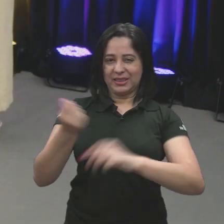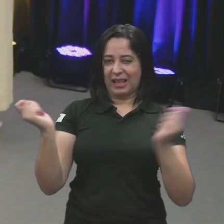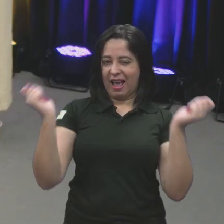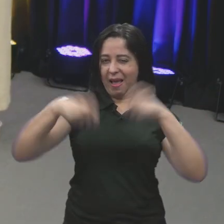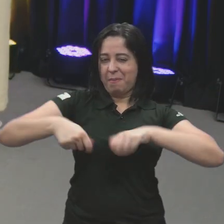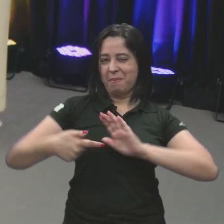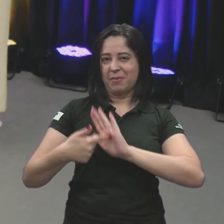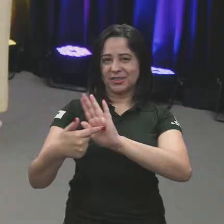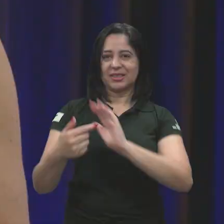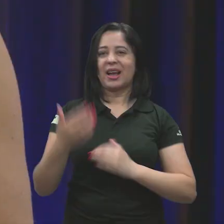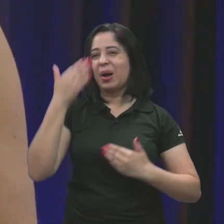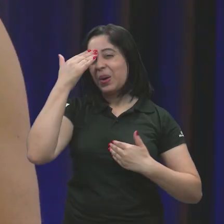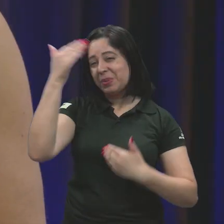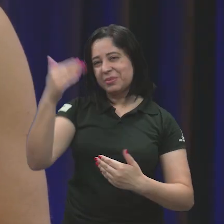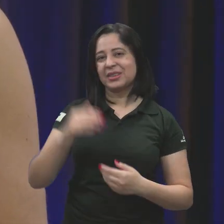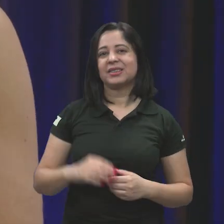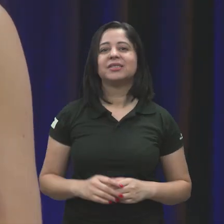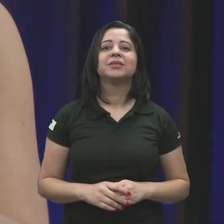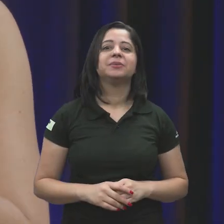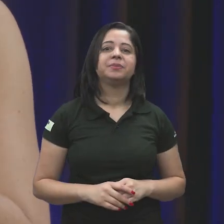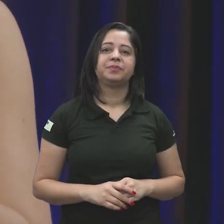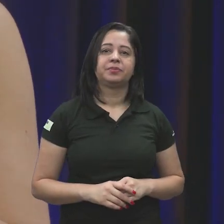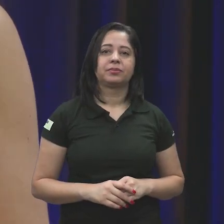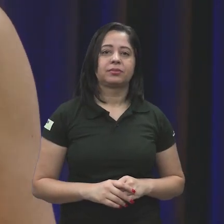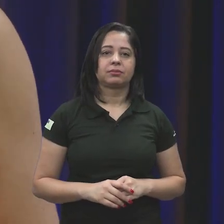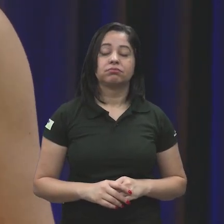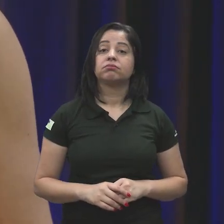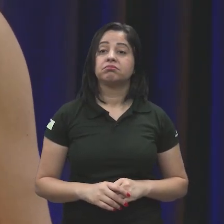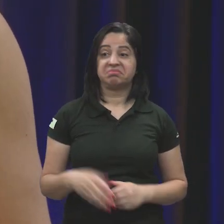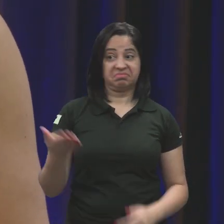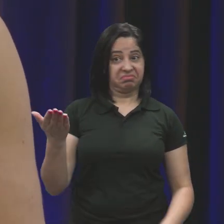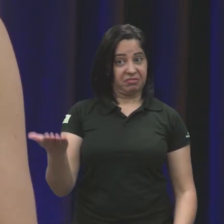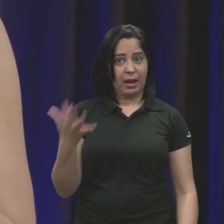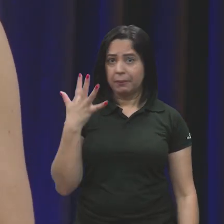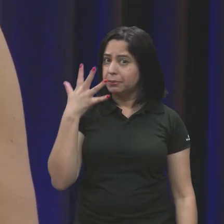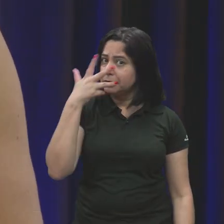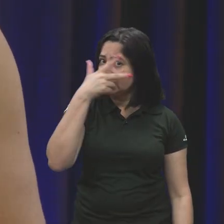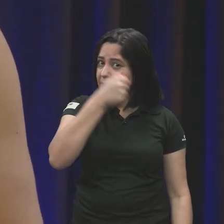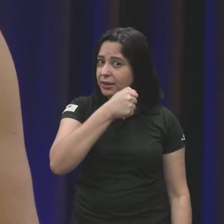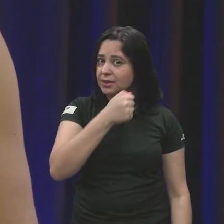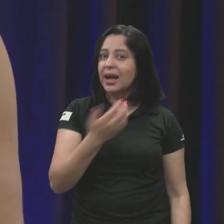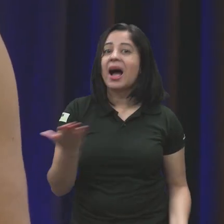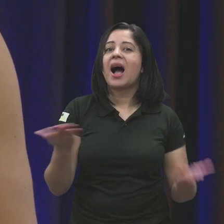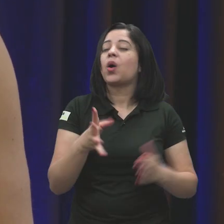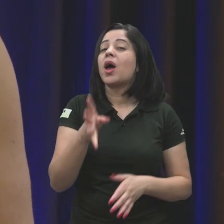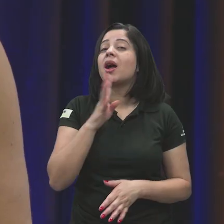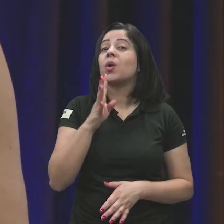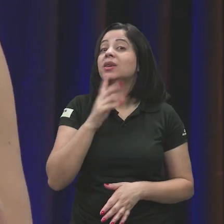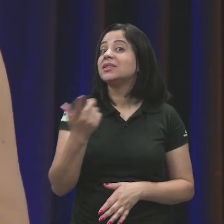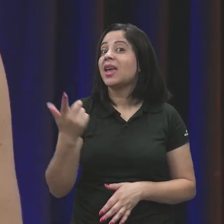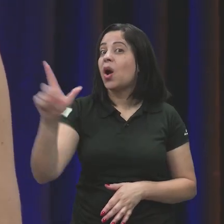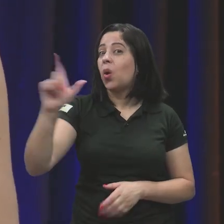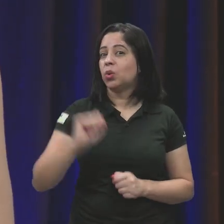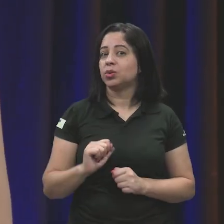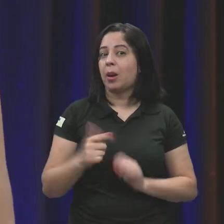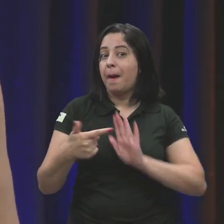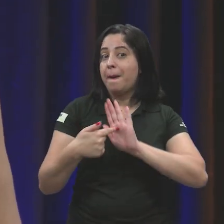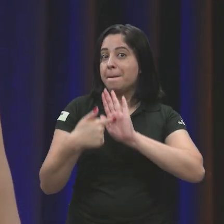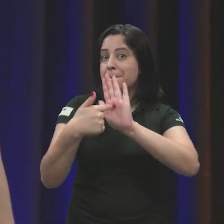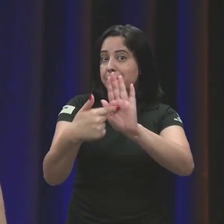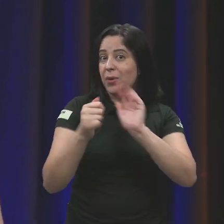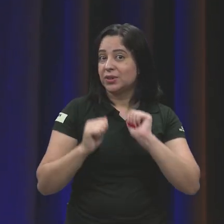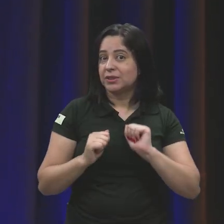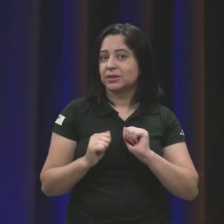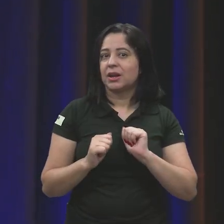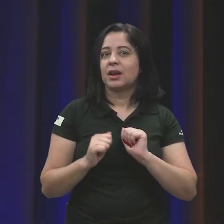De nada. Depois desse talento tão lindo, vamos conhecer outro? Chegou a hora de mostrarmos para